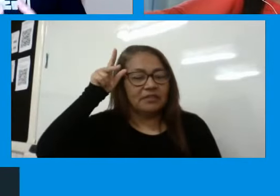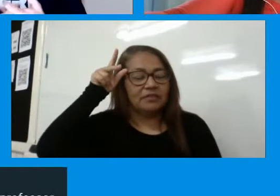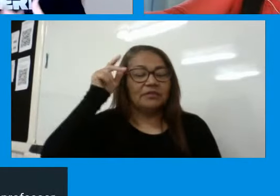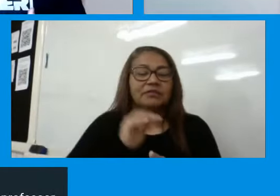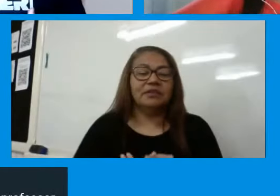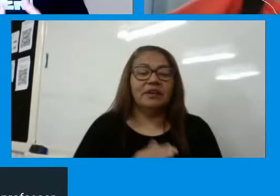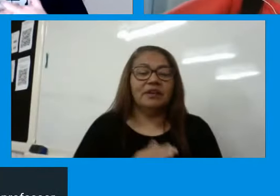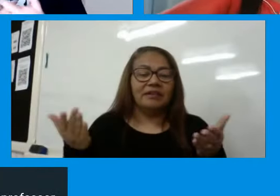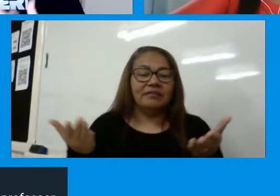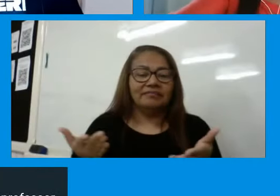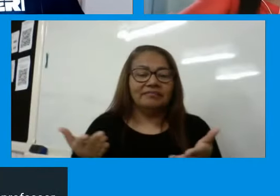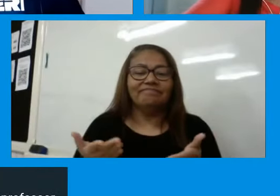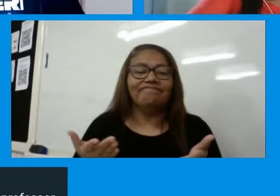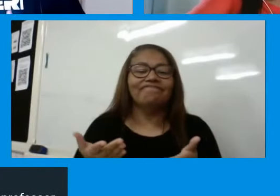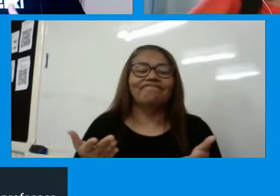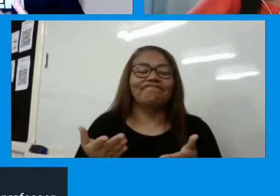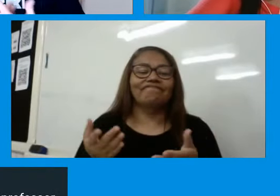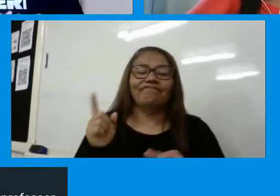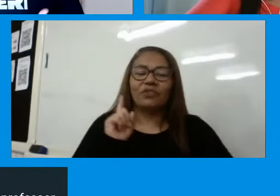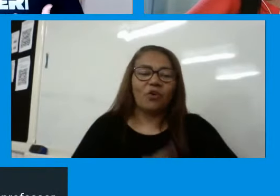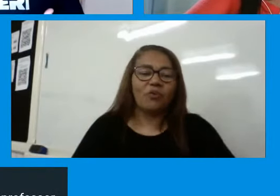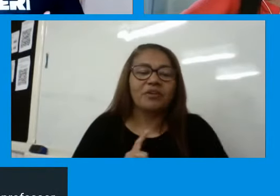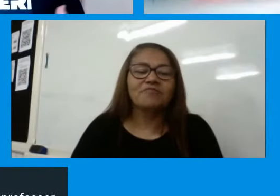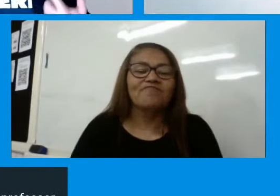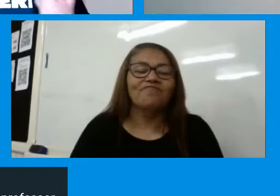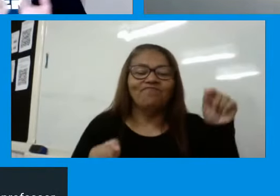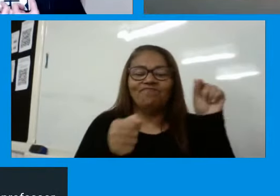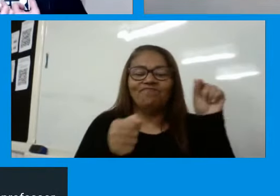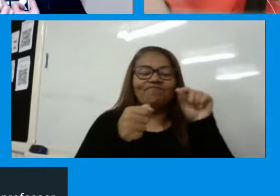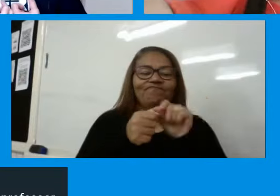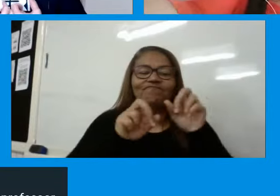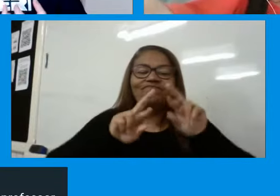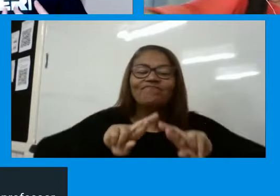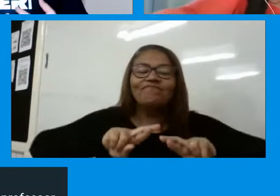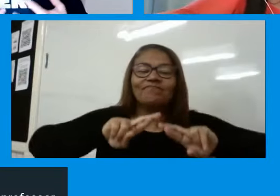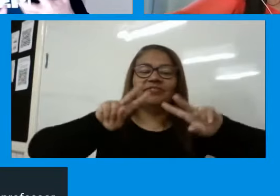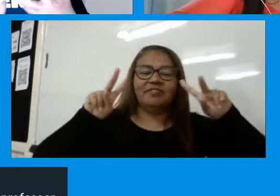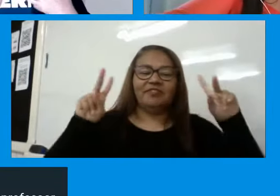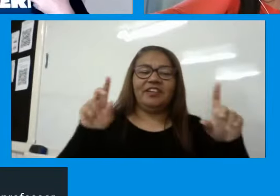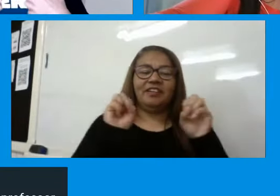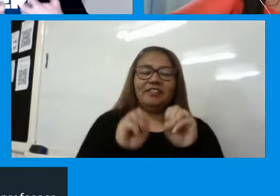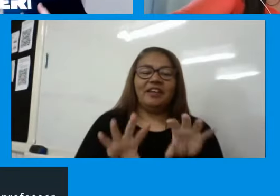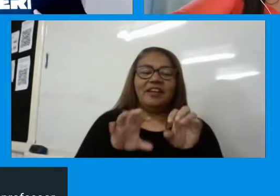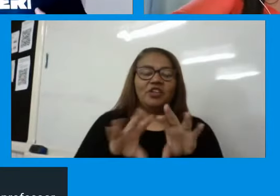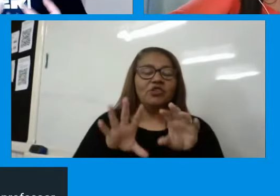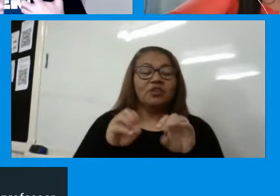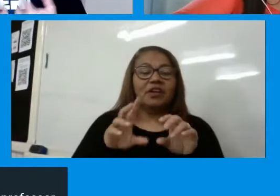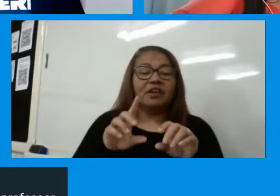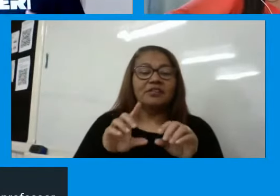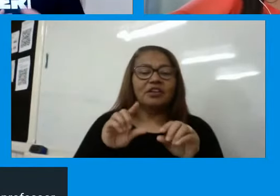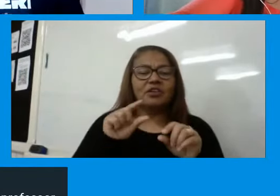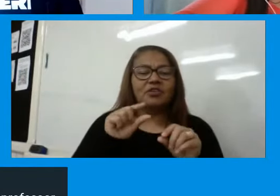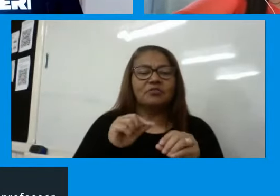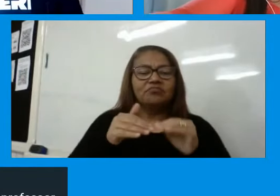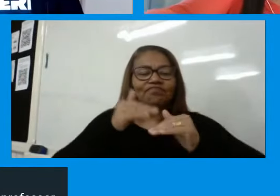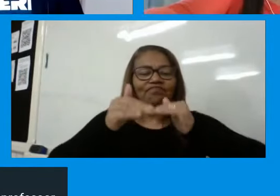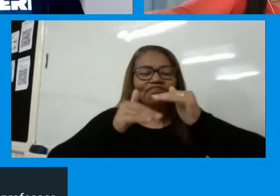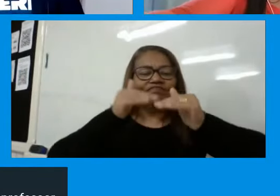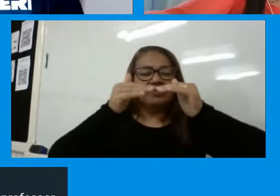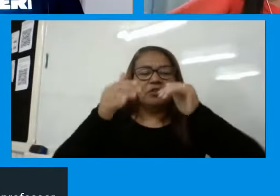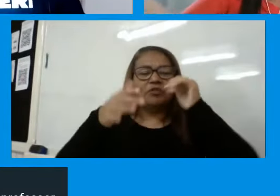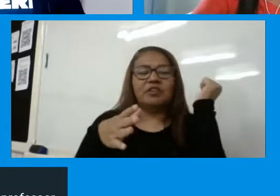na formação e nos traz uma certa segurança, né, aos poucos vai nos trazendo segurança para iniciar as atividades.